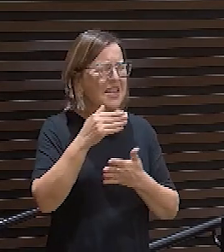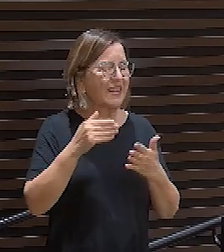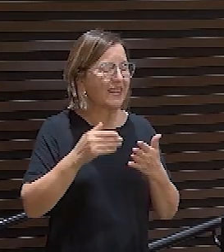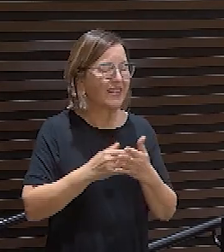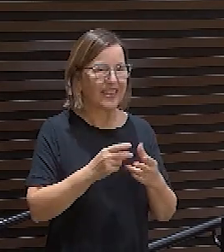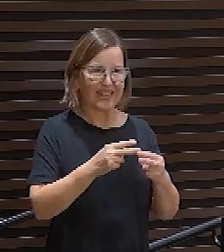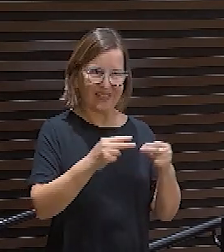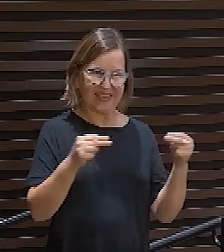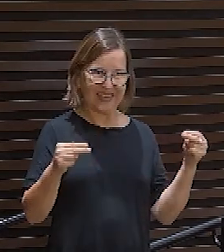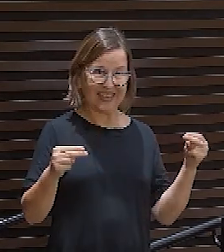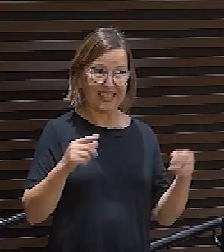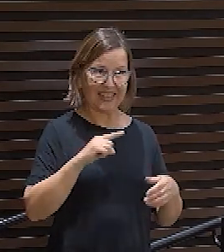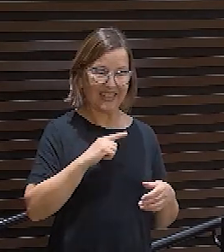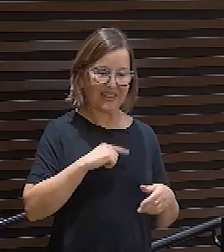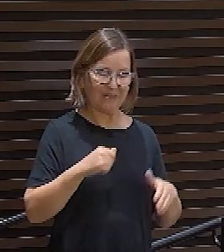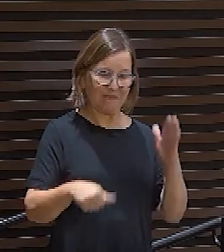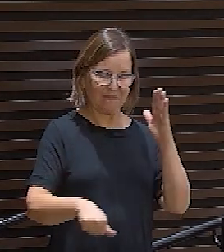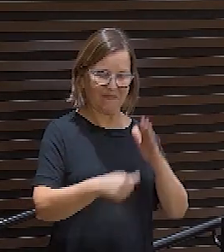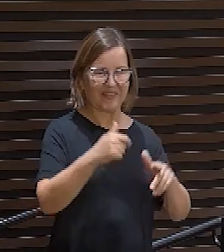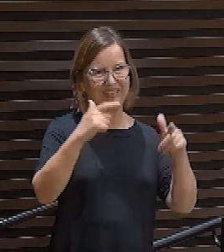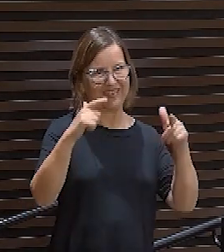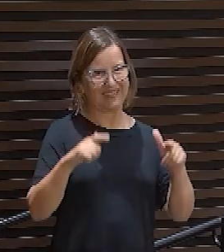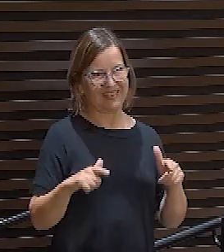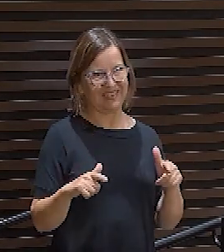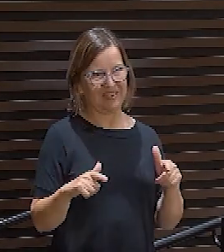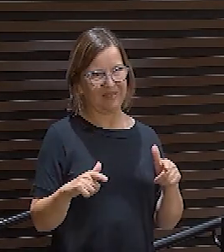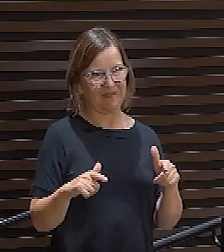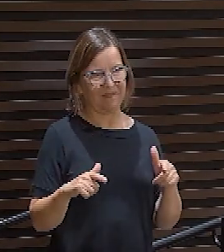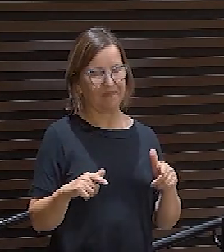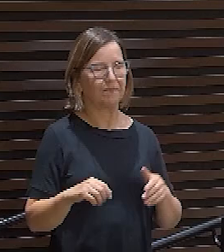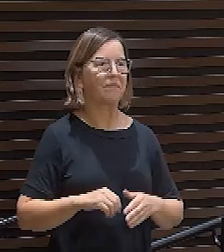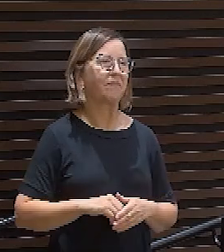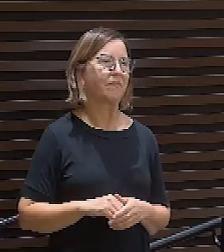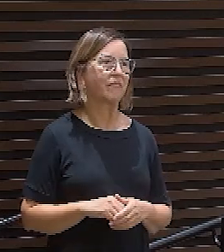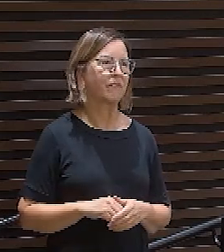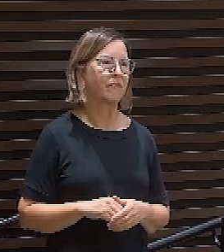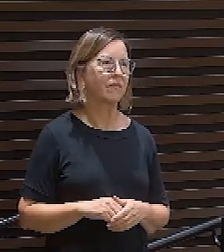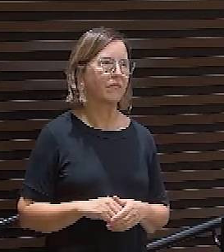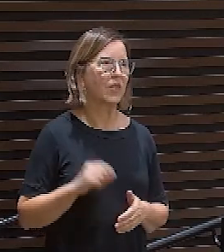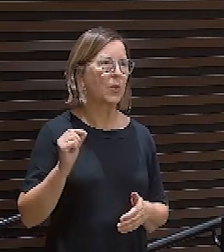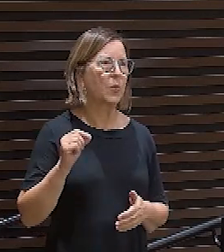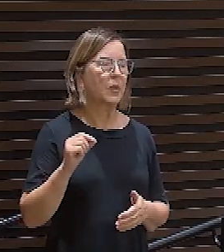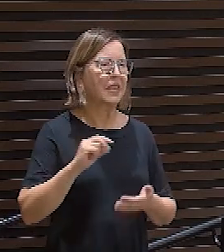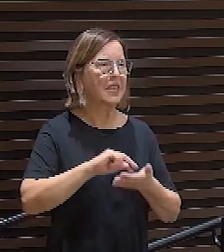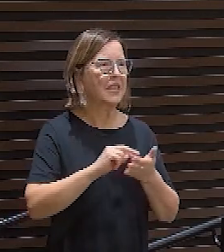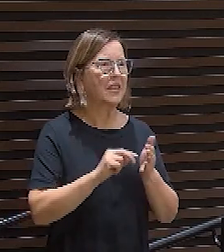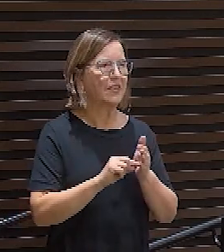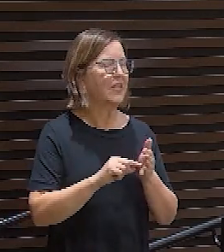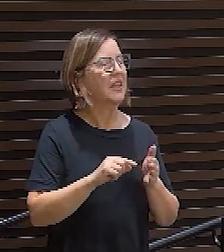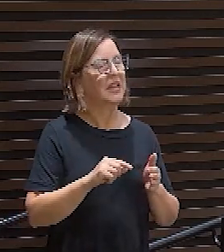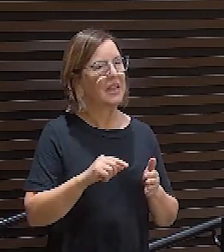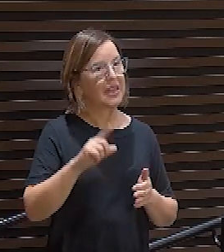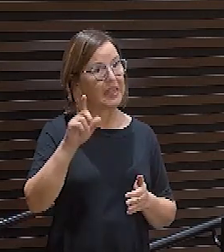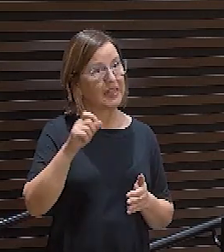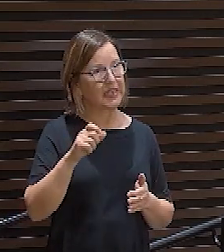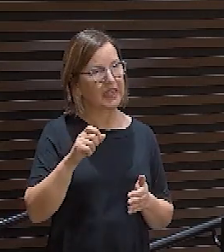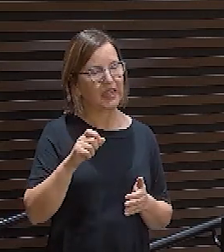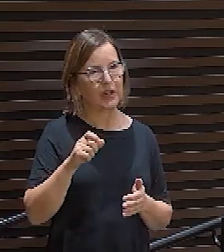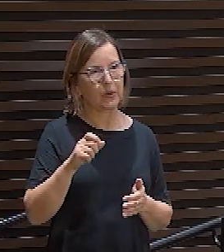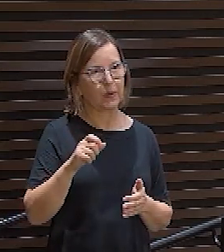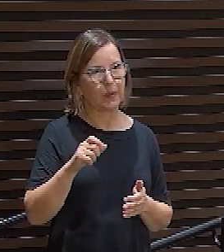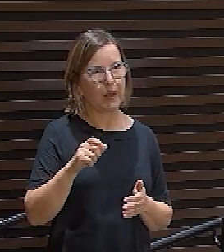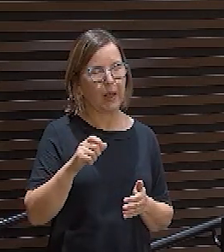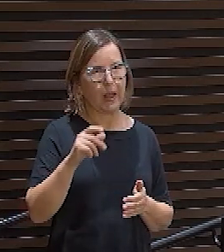coisas ter a primazia. Vocês lembram o que significa ser o primogênito? Não é o primeiro